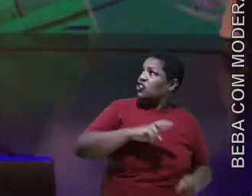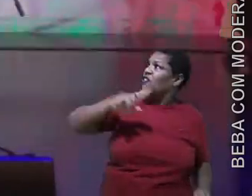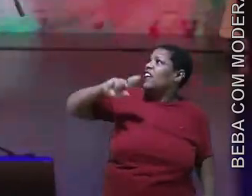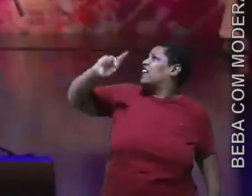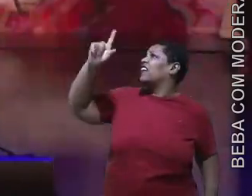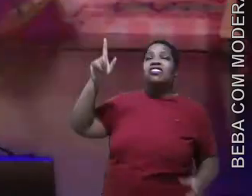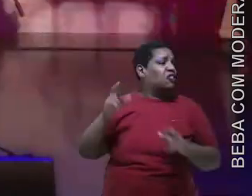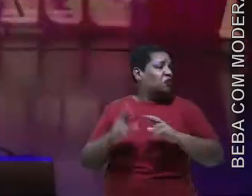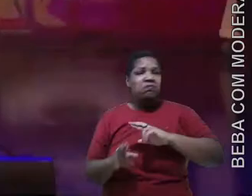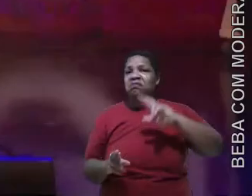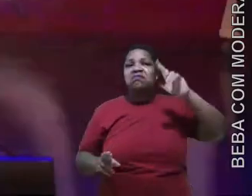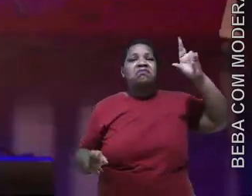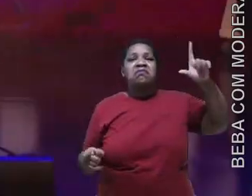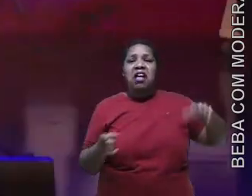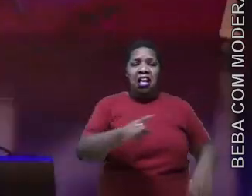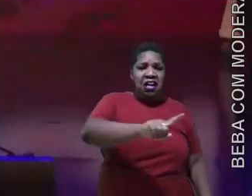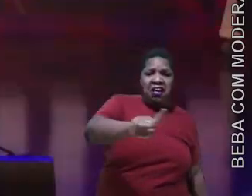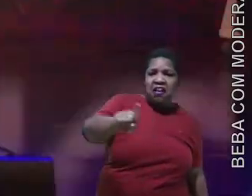E aí